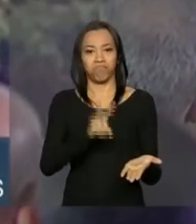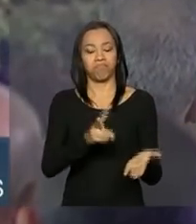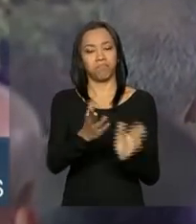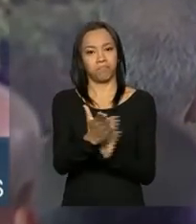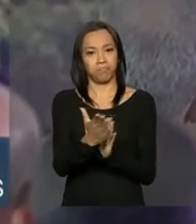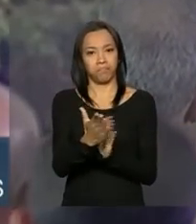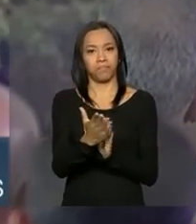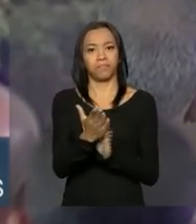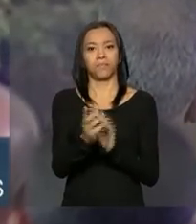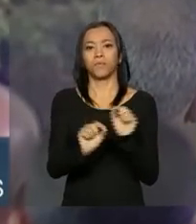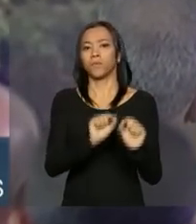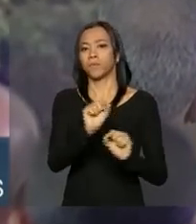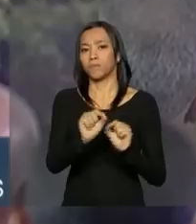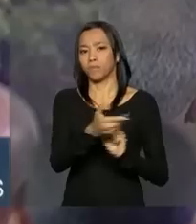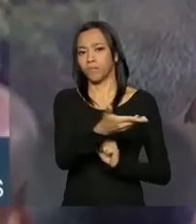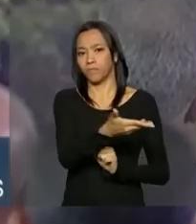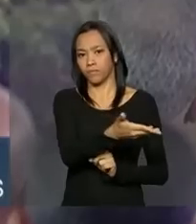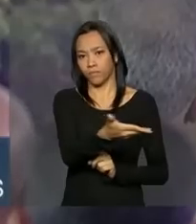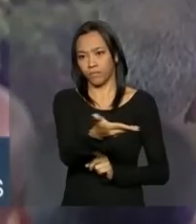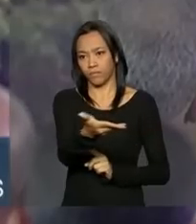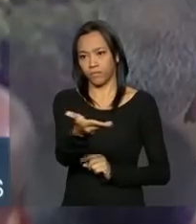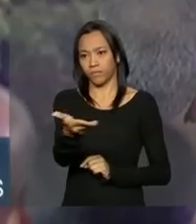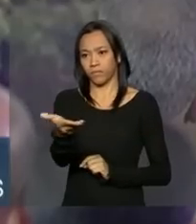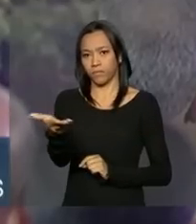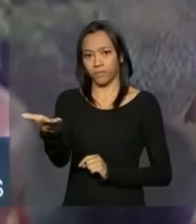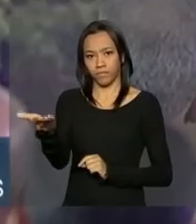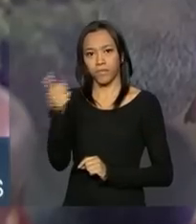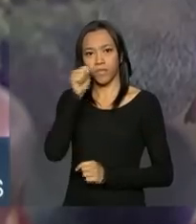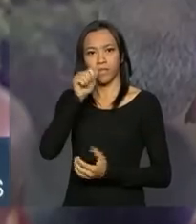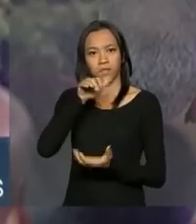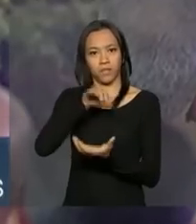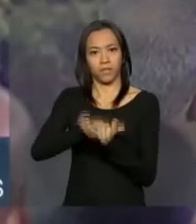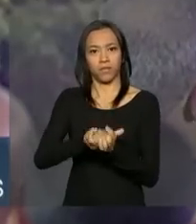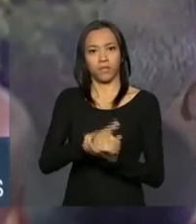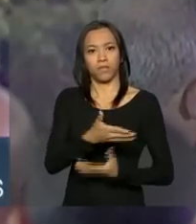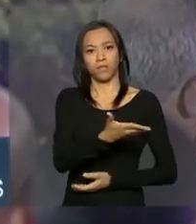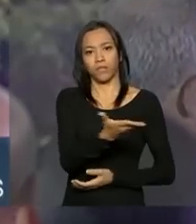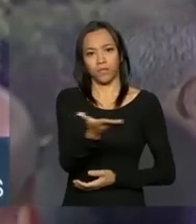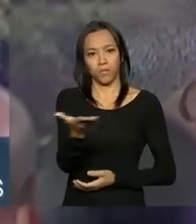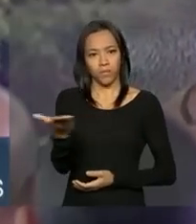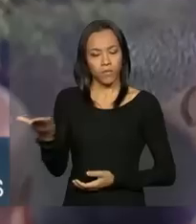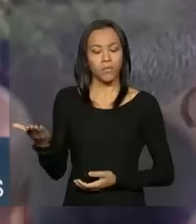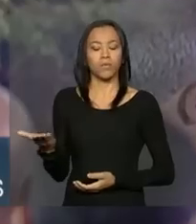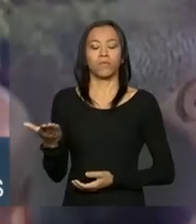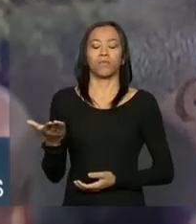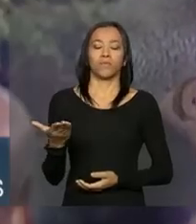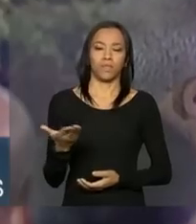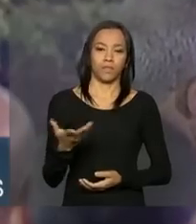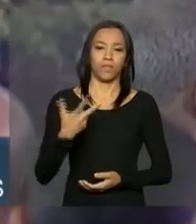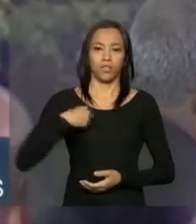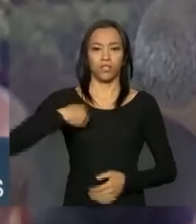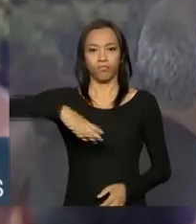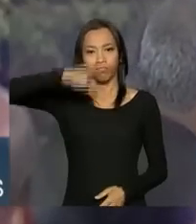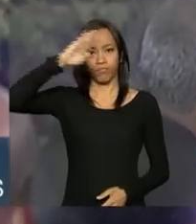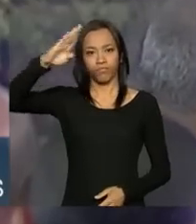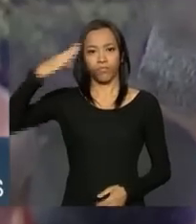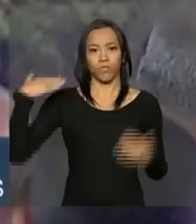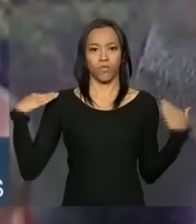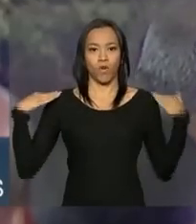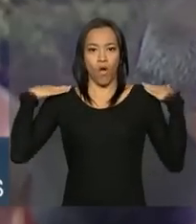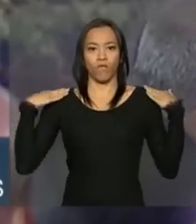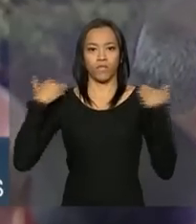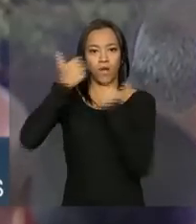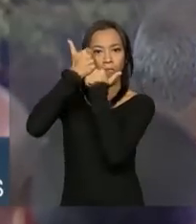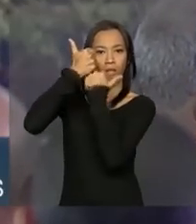a presença das senhoras, das mulheres, dos oficiais generais do